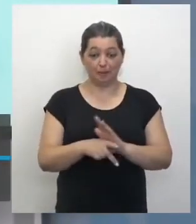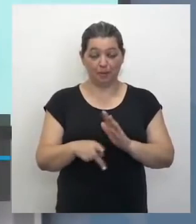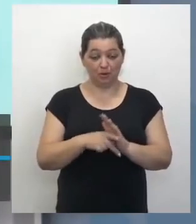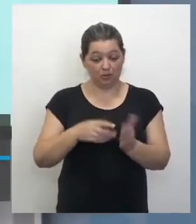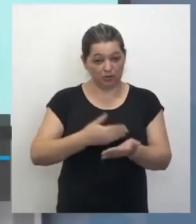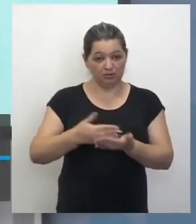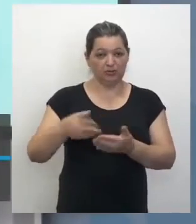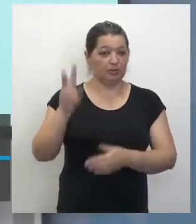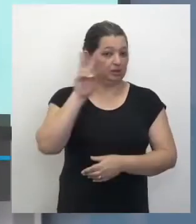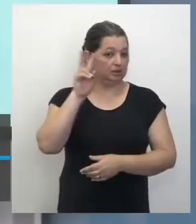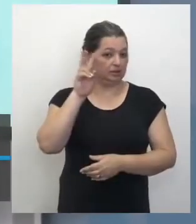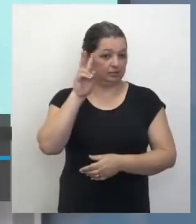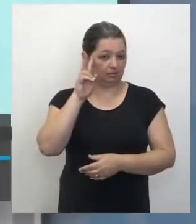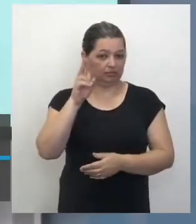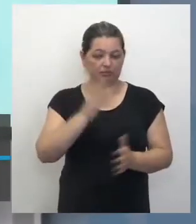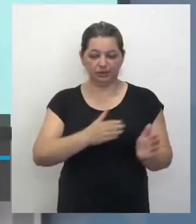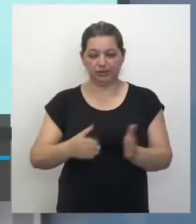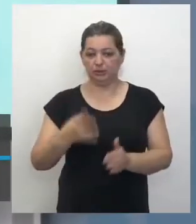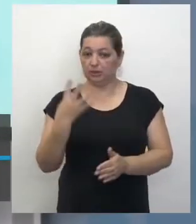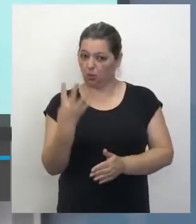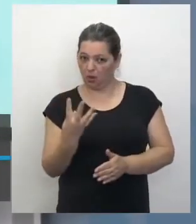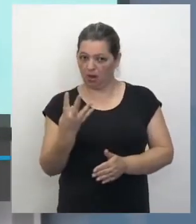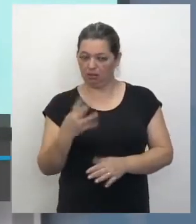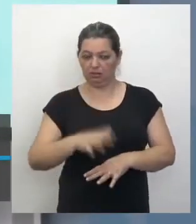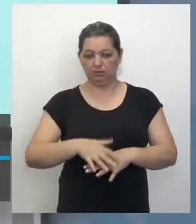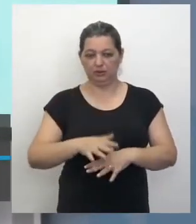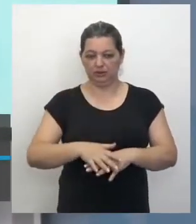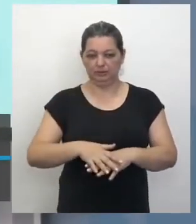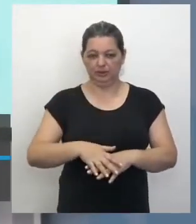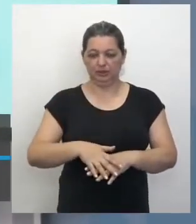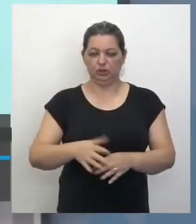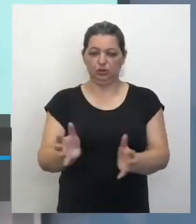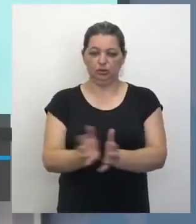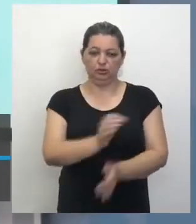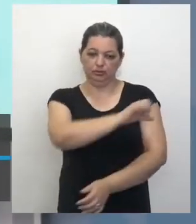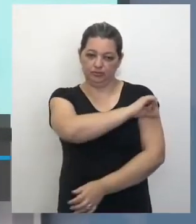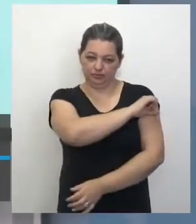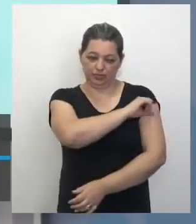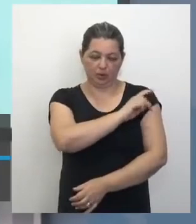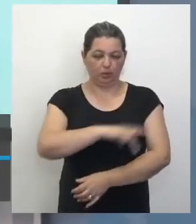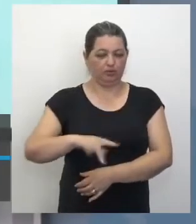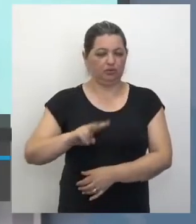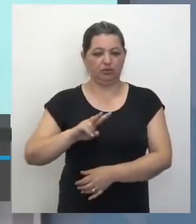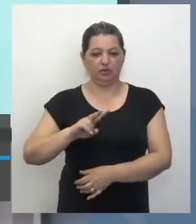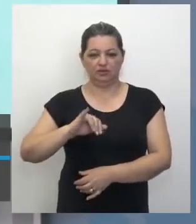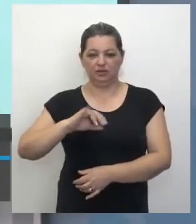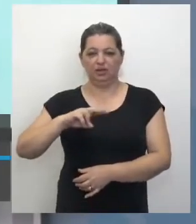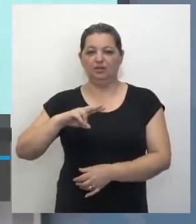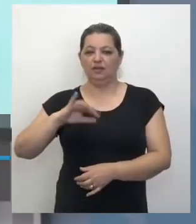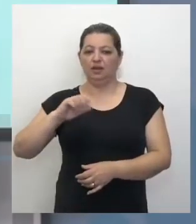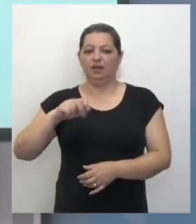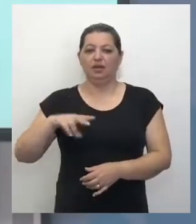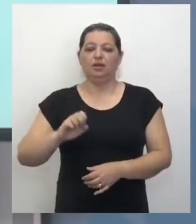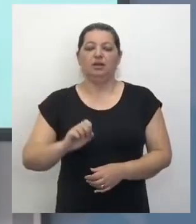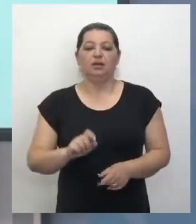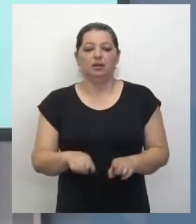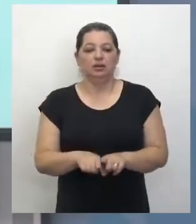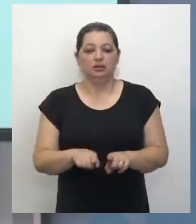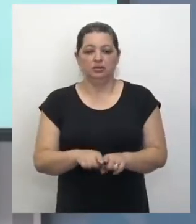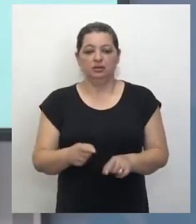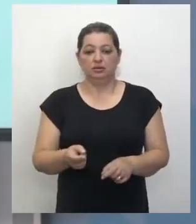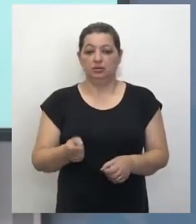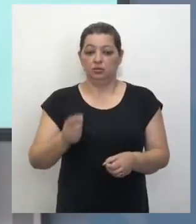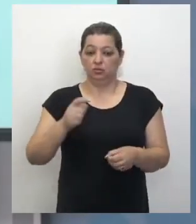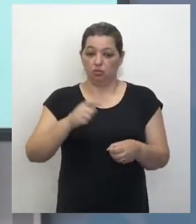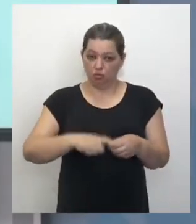nossa sequência 4 de matemática daqui do 9º ano. Eu sou a professora Viviane e vou ministrar aula para vocês hoje. Hoje a gente vai voltar a